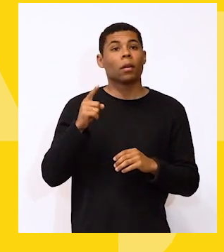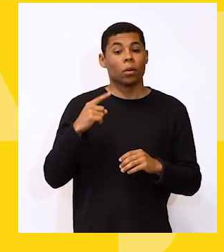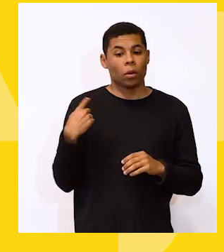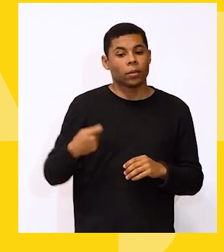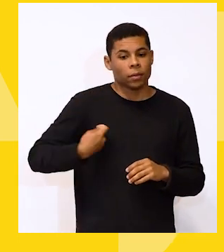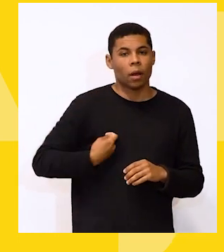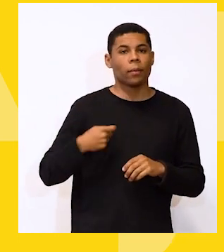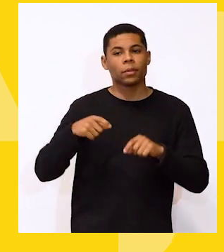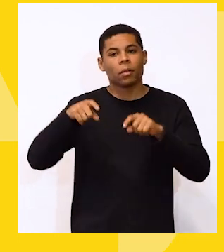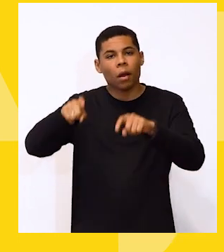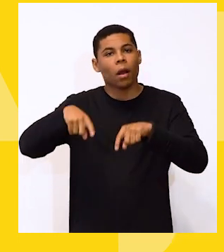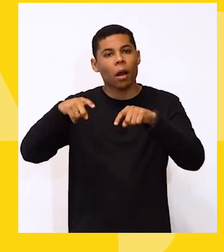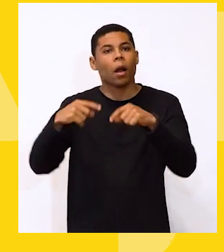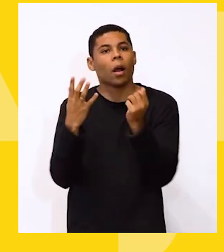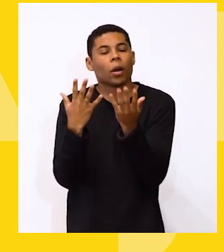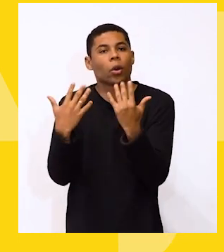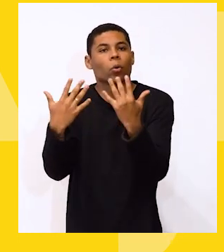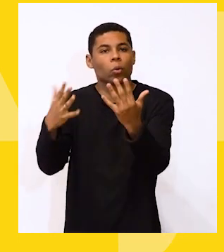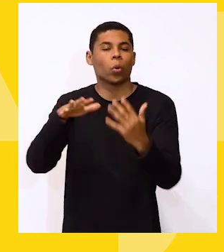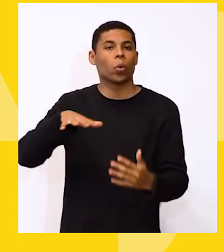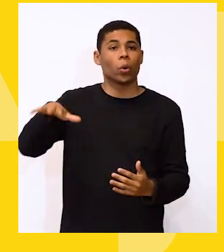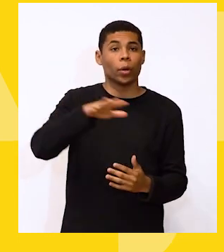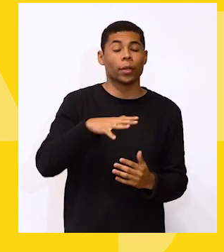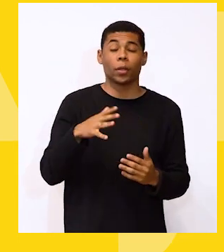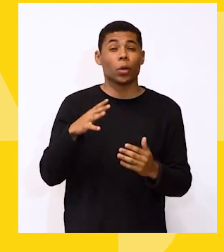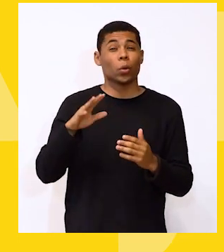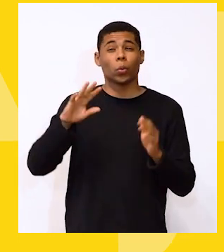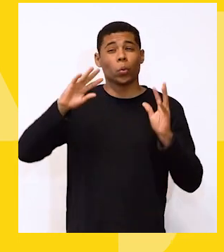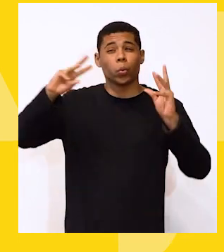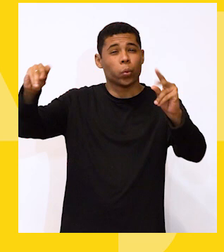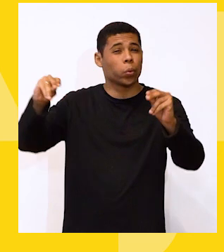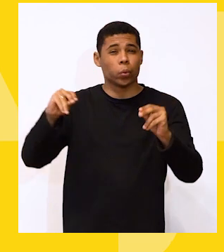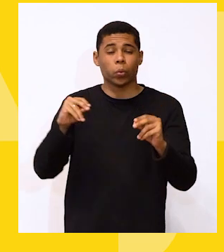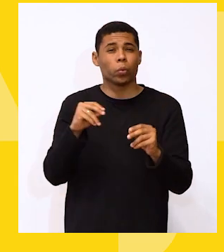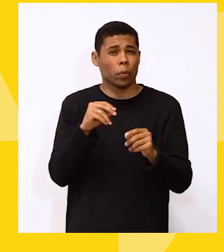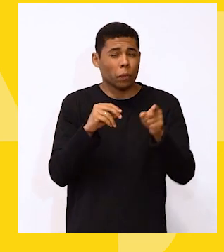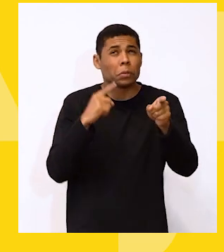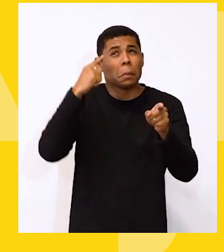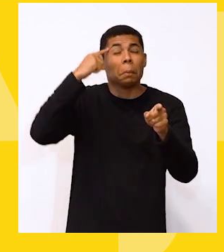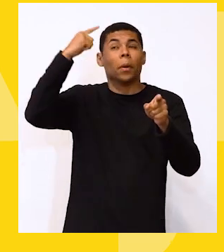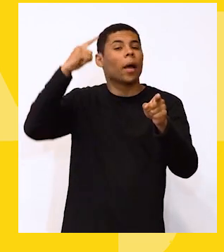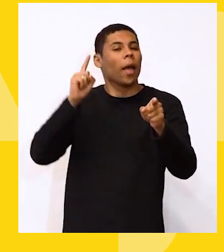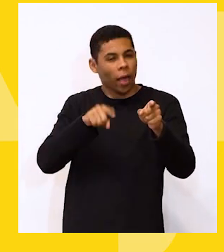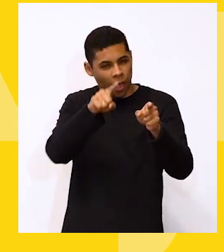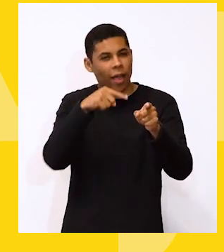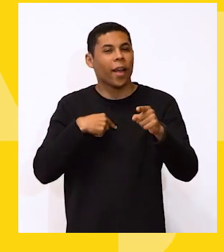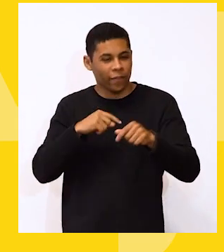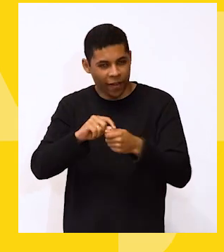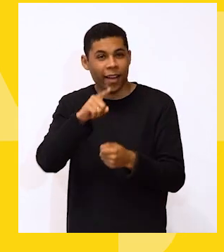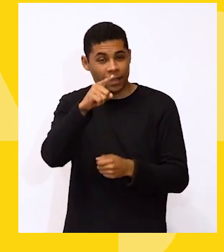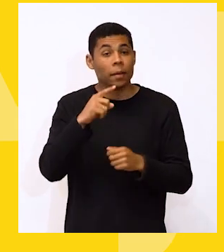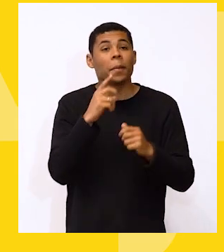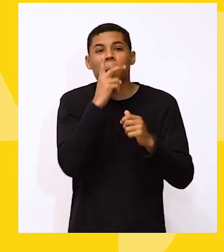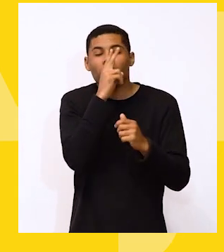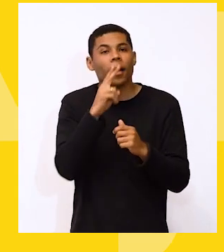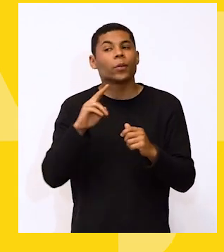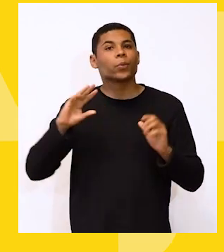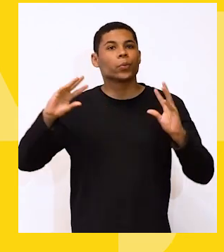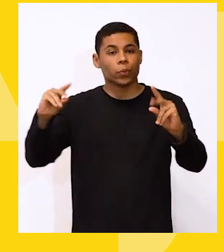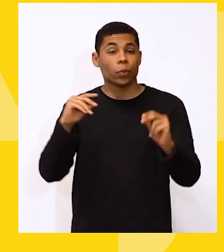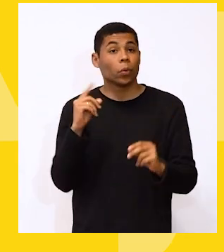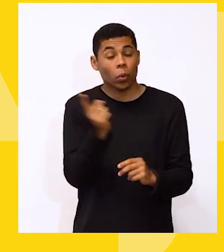agricultores né de todas as dimensões que a gente pode imaginar E para conseguir que isso funcione bem né para ter um bom desenvolvimento Rural